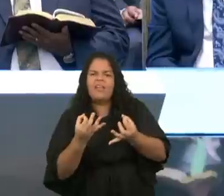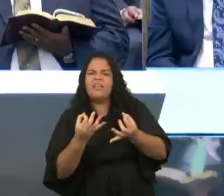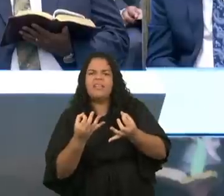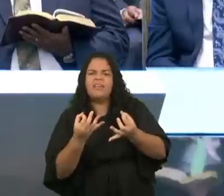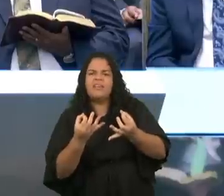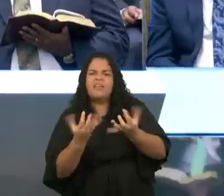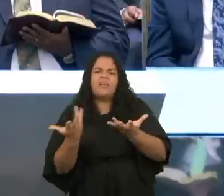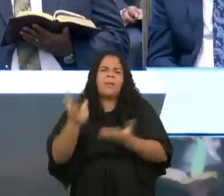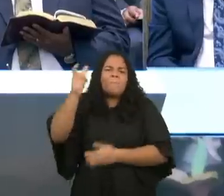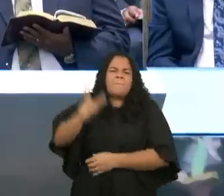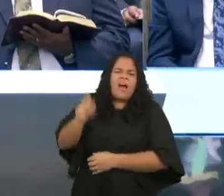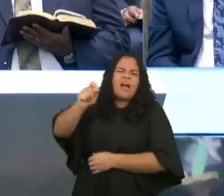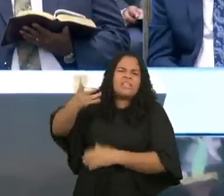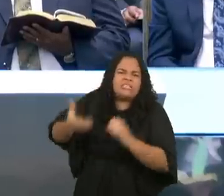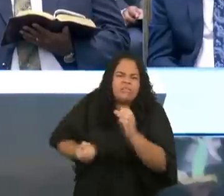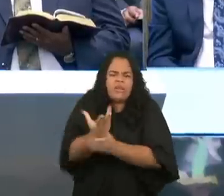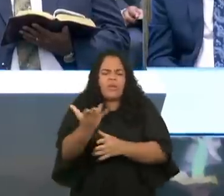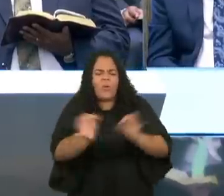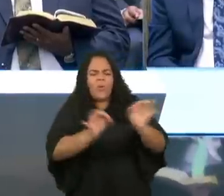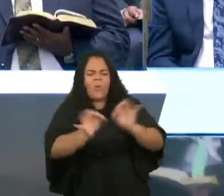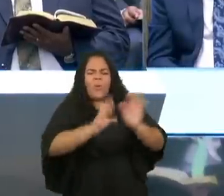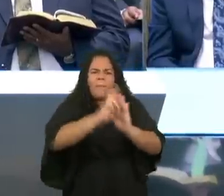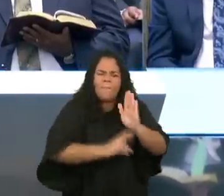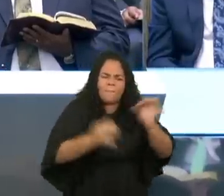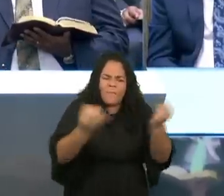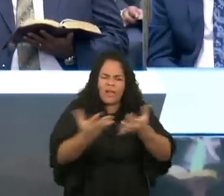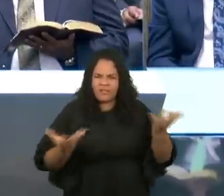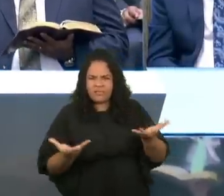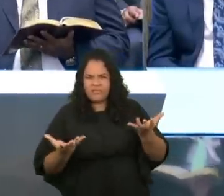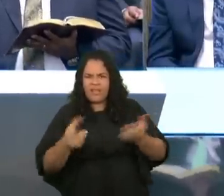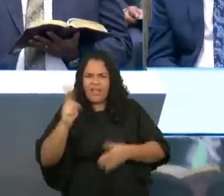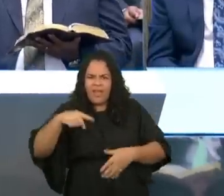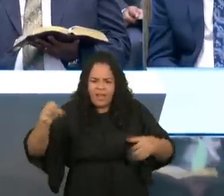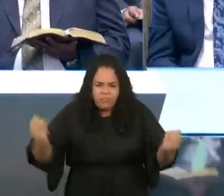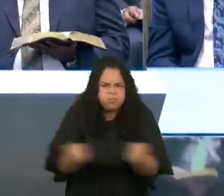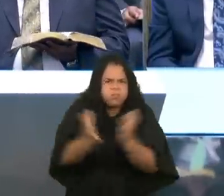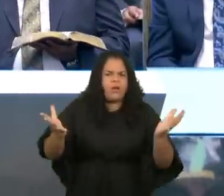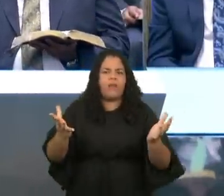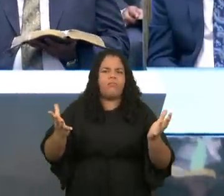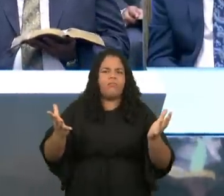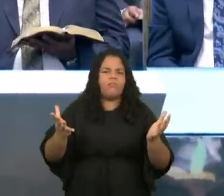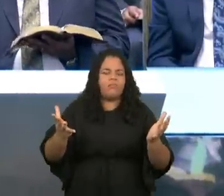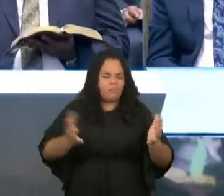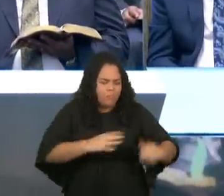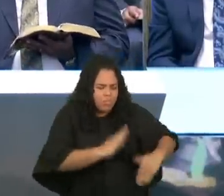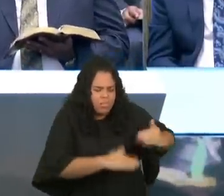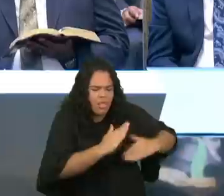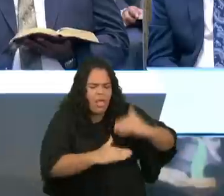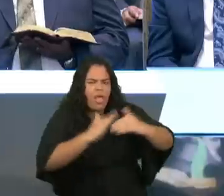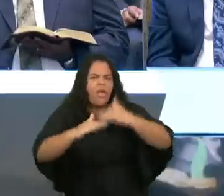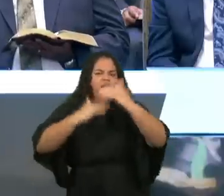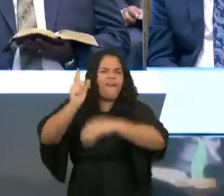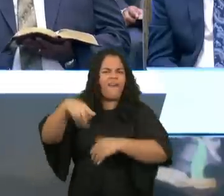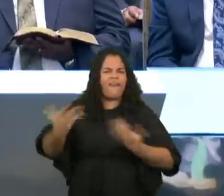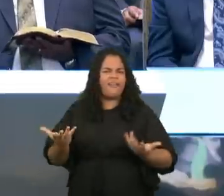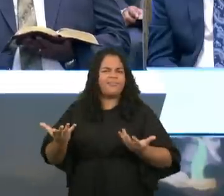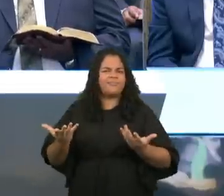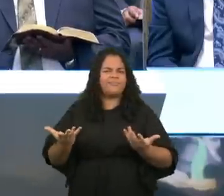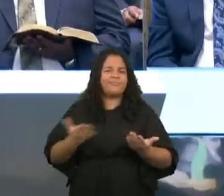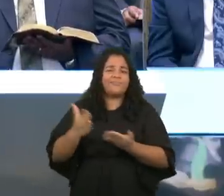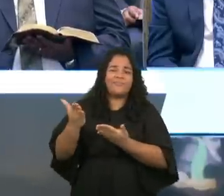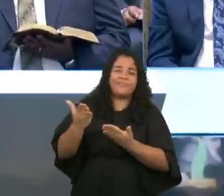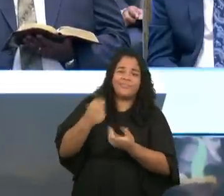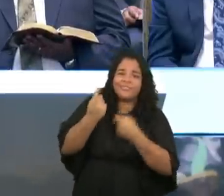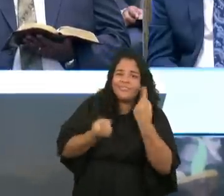Será que foi evolução? Não, senhor. Quem foi então? Os cientistas procuram respostas e não